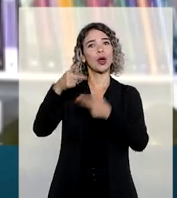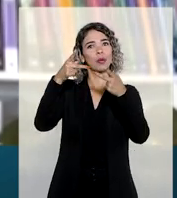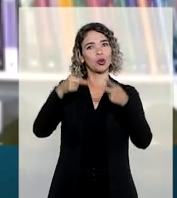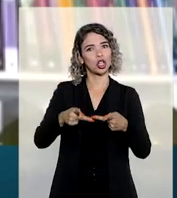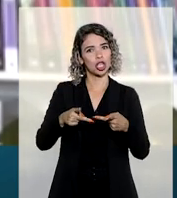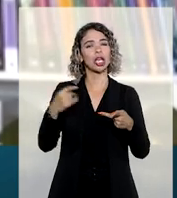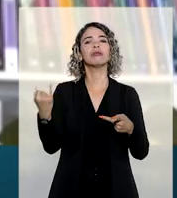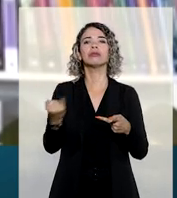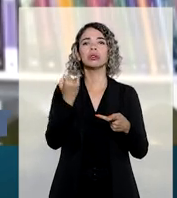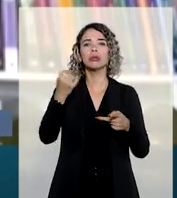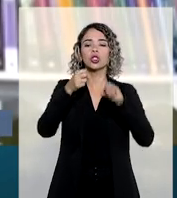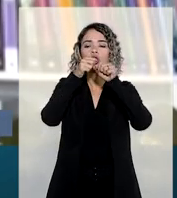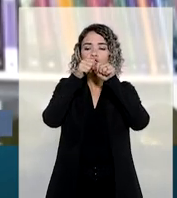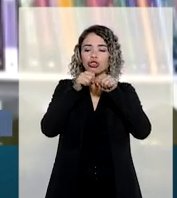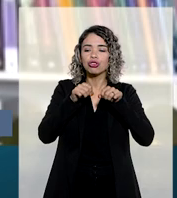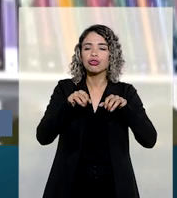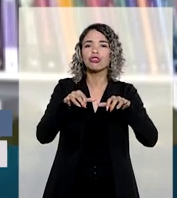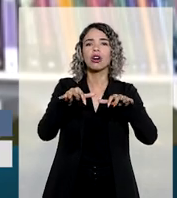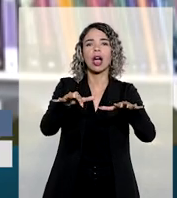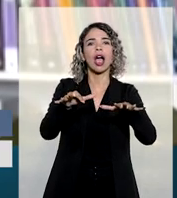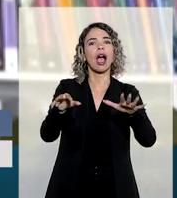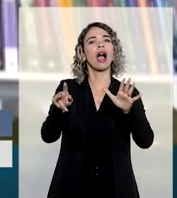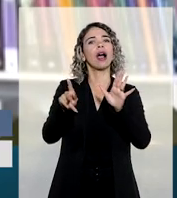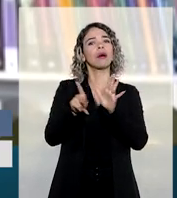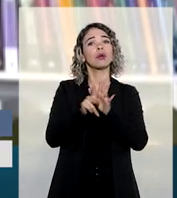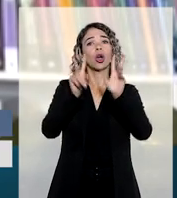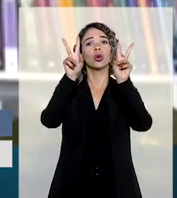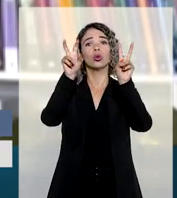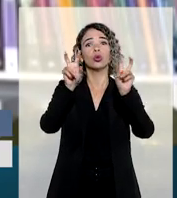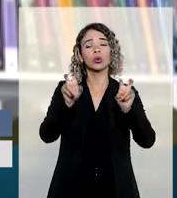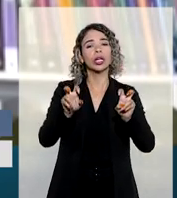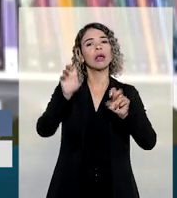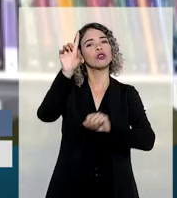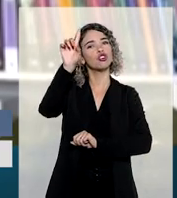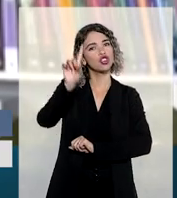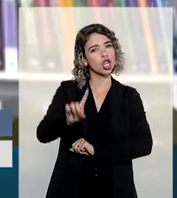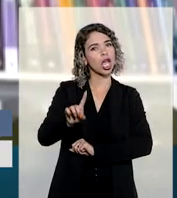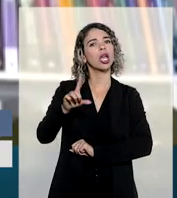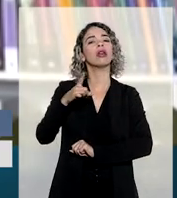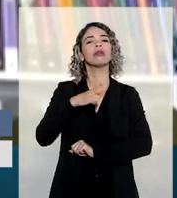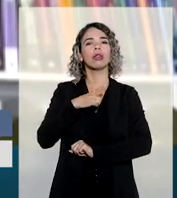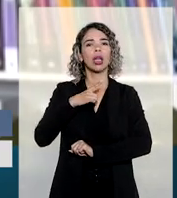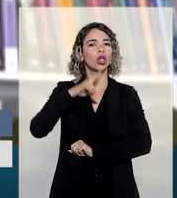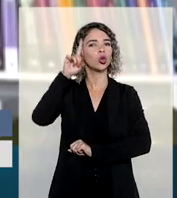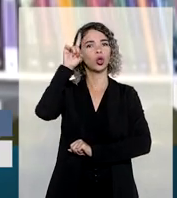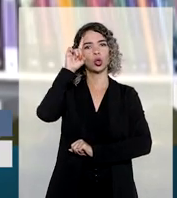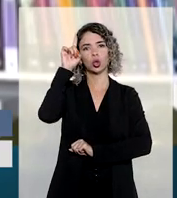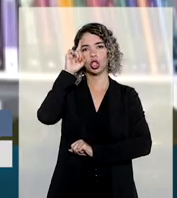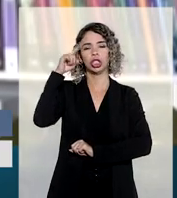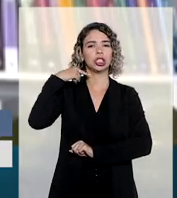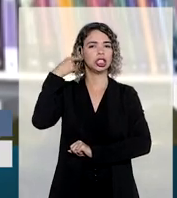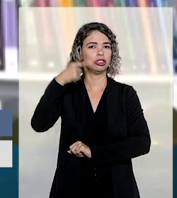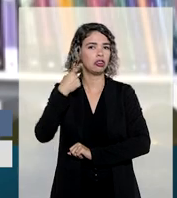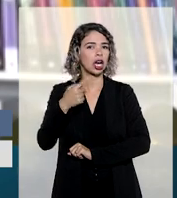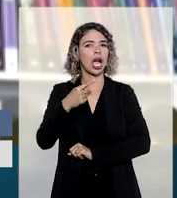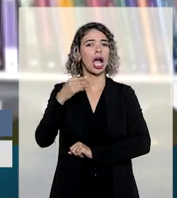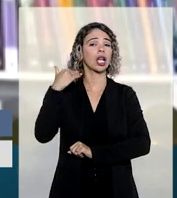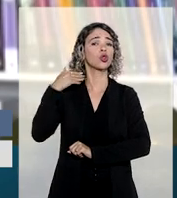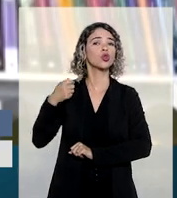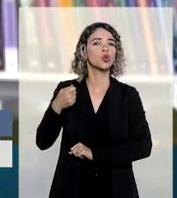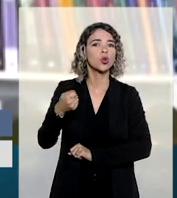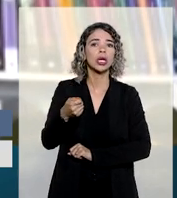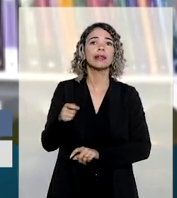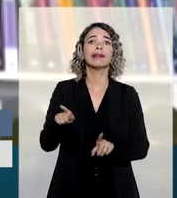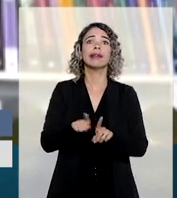importância, né, desse projeto. É muito importante nós trazermos essas questões à tona, né, que são questões que passam aí pelo dia a dia